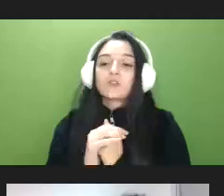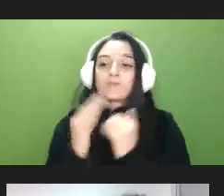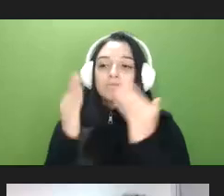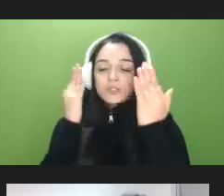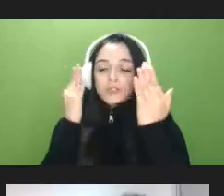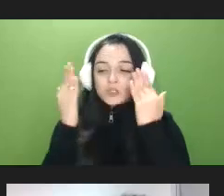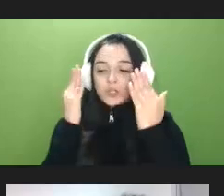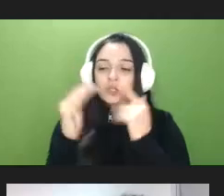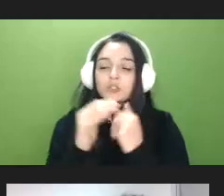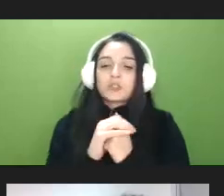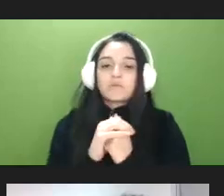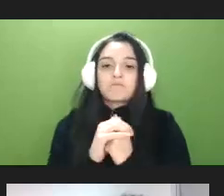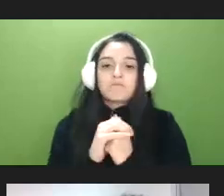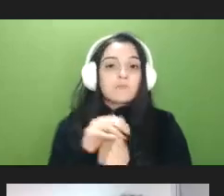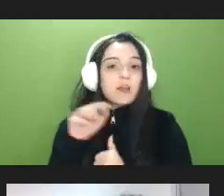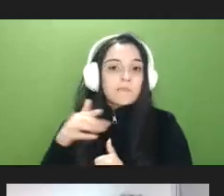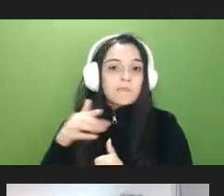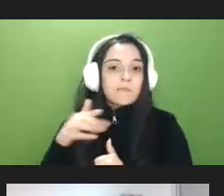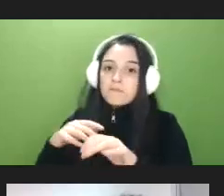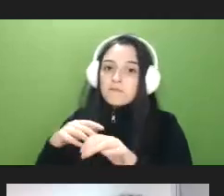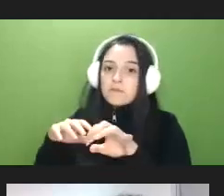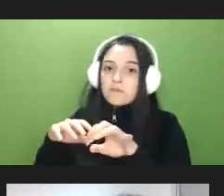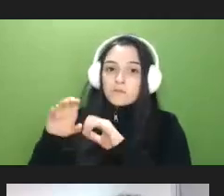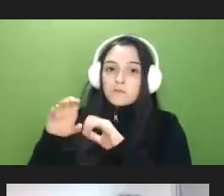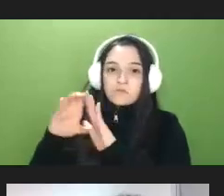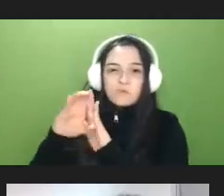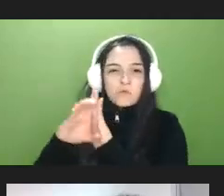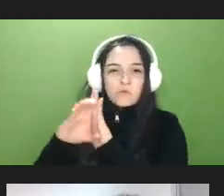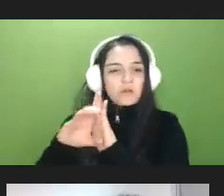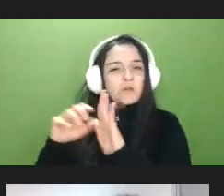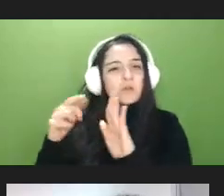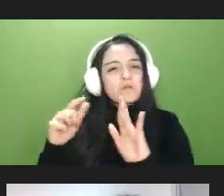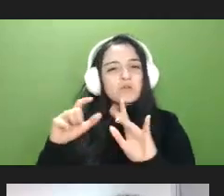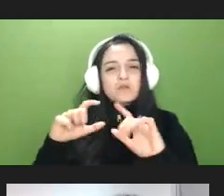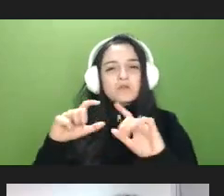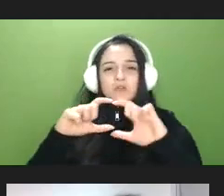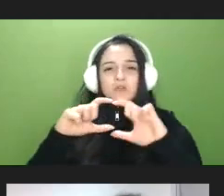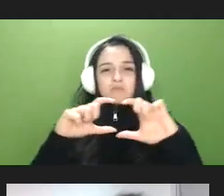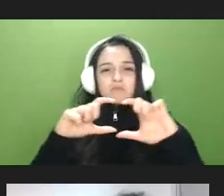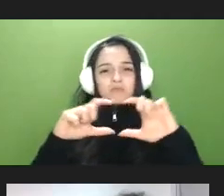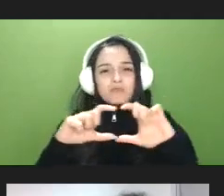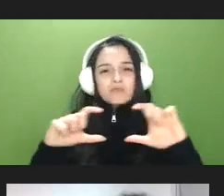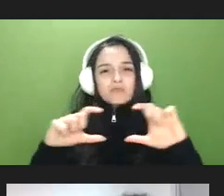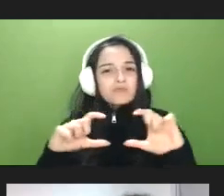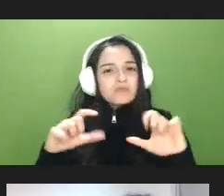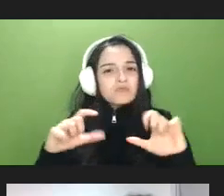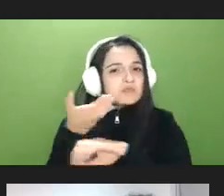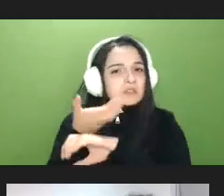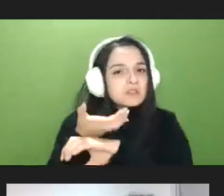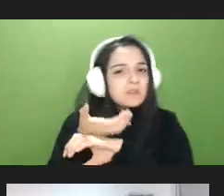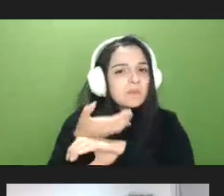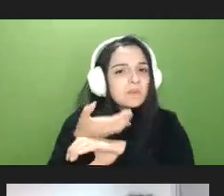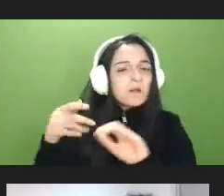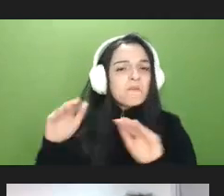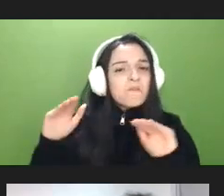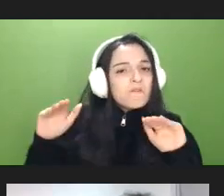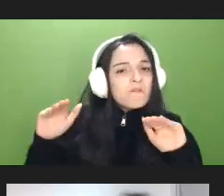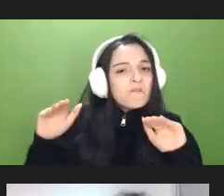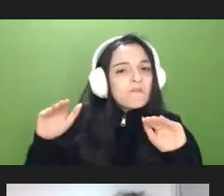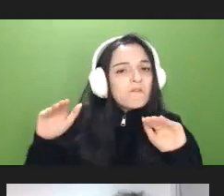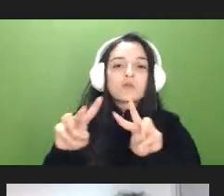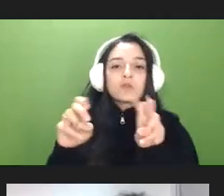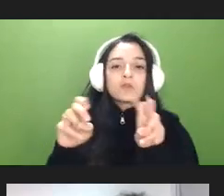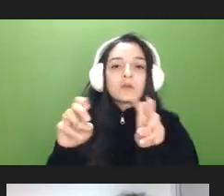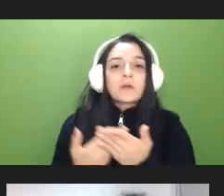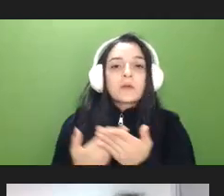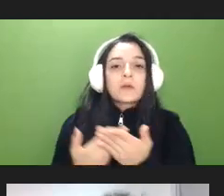uma grade curricular disposta a pensar estudos da deficiência. Eu não tive